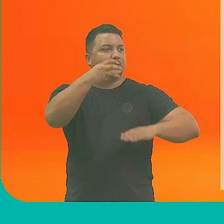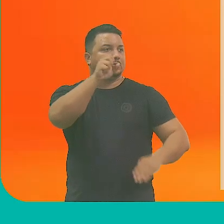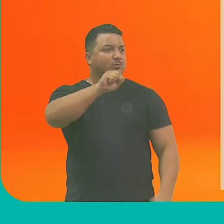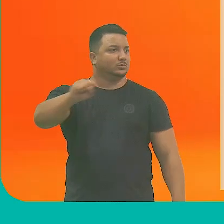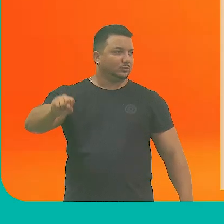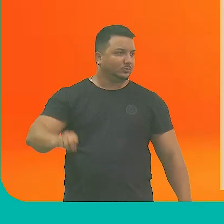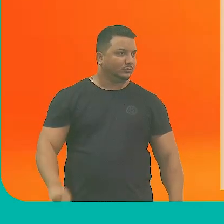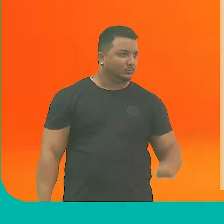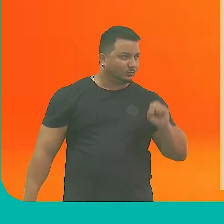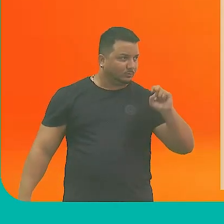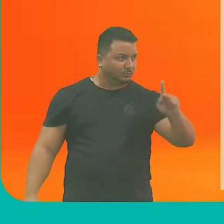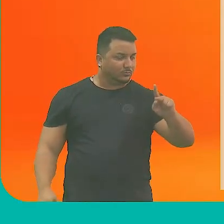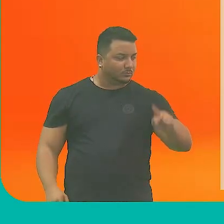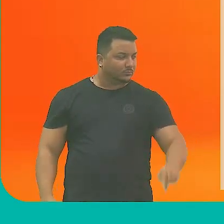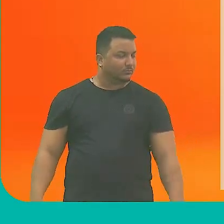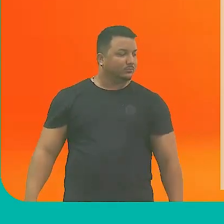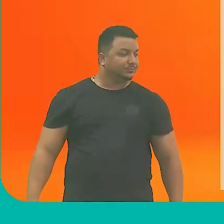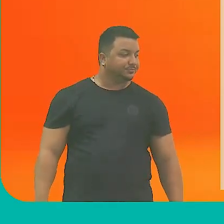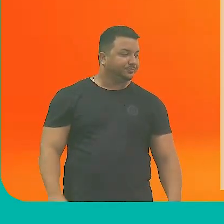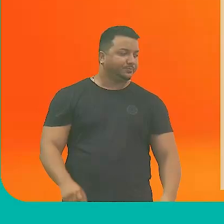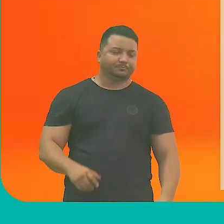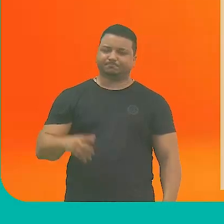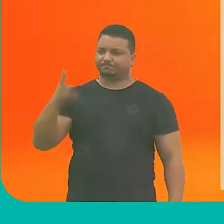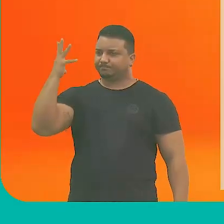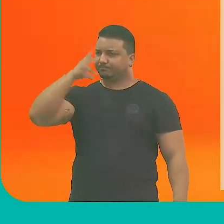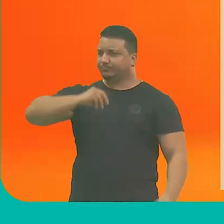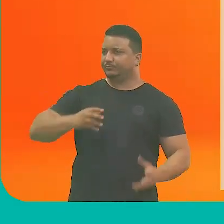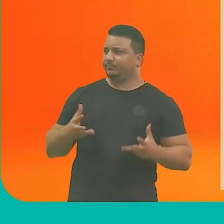segundos. Essa questão é linda, ó.